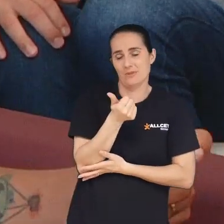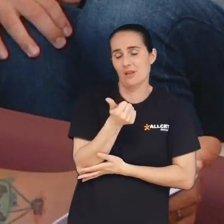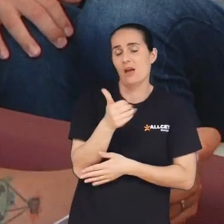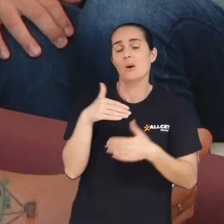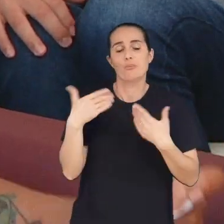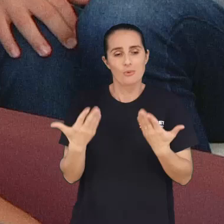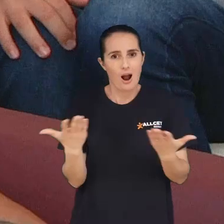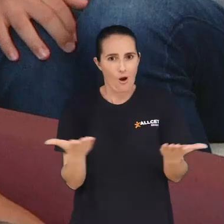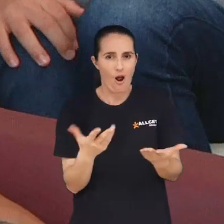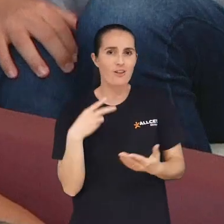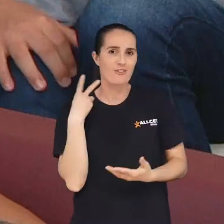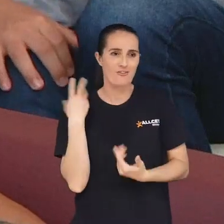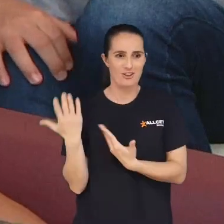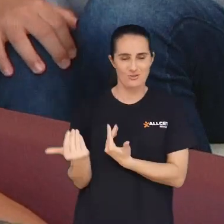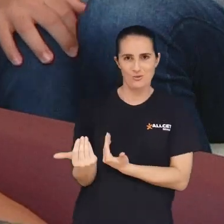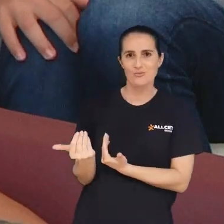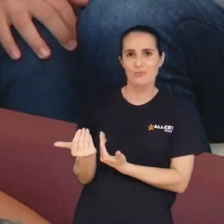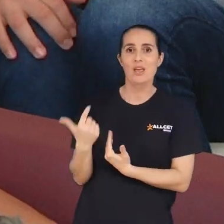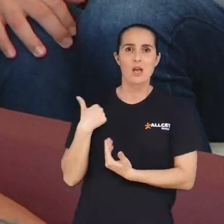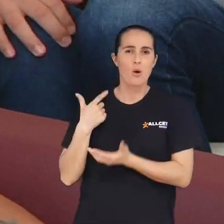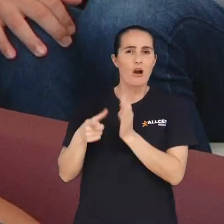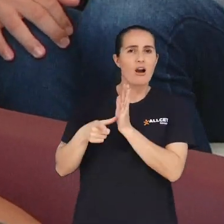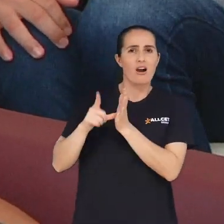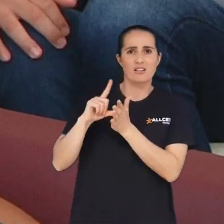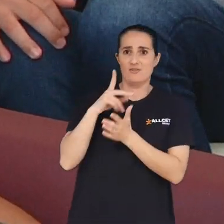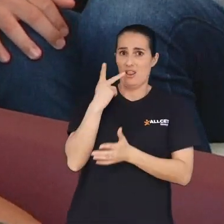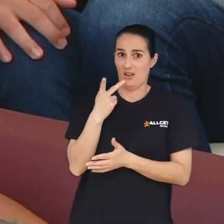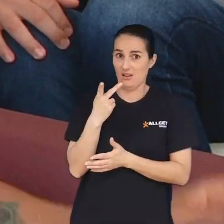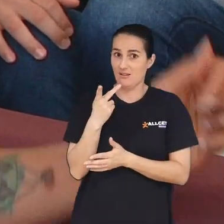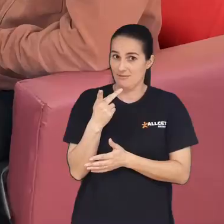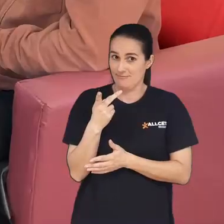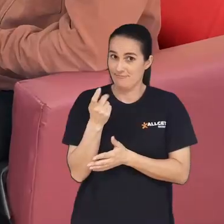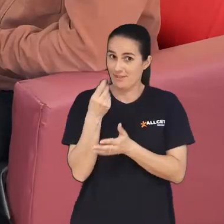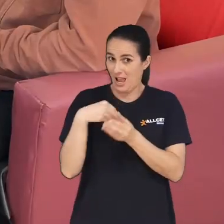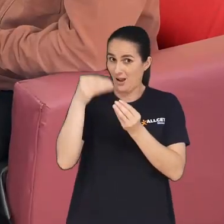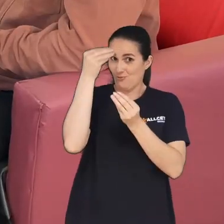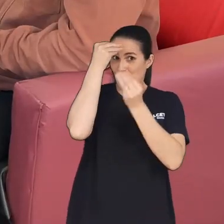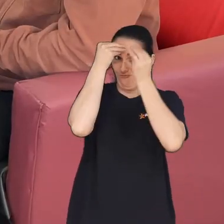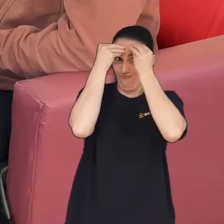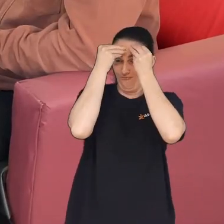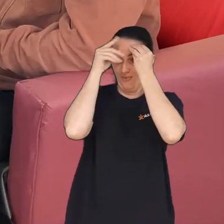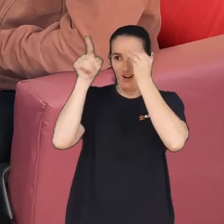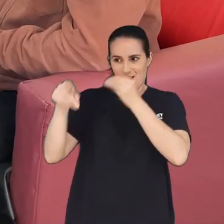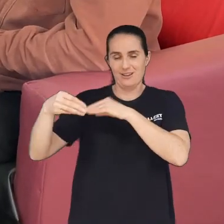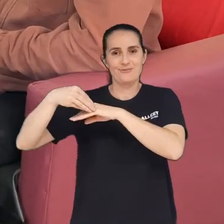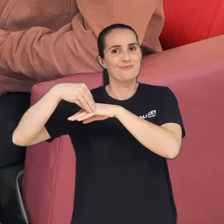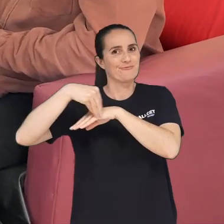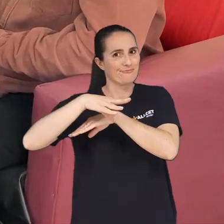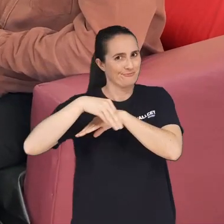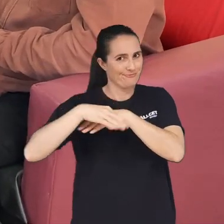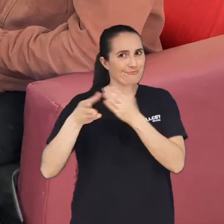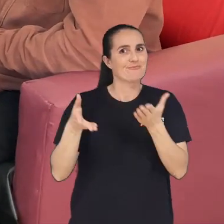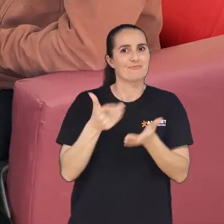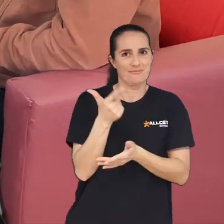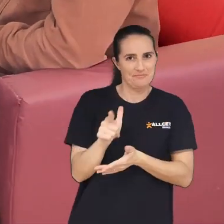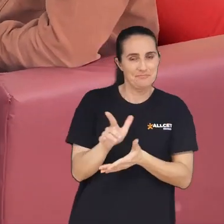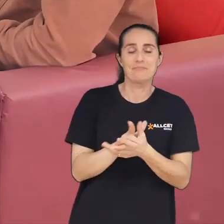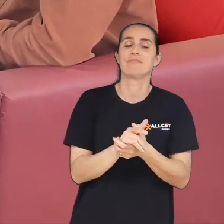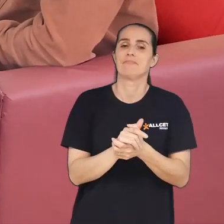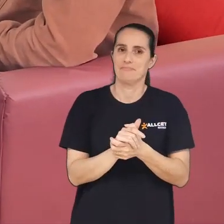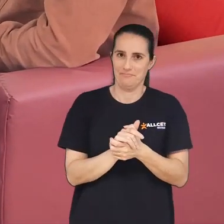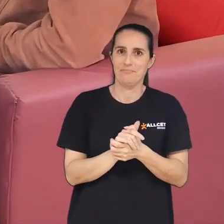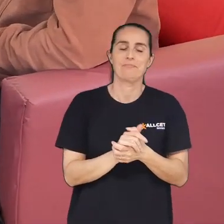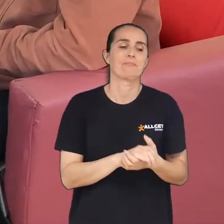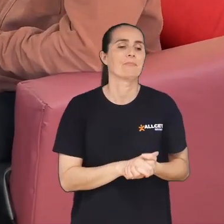chegar e ocupar os nossos lugares. Então, vereadores mirins, como eu falei lá no início, anotem mais essa dica